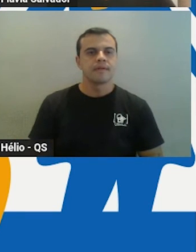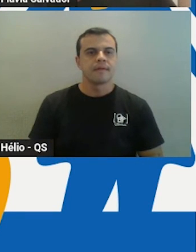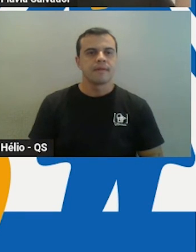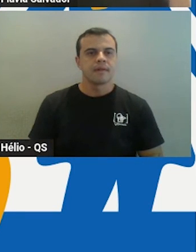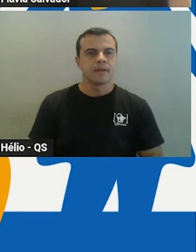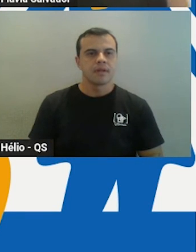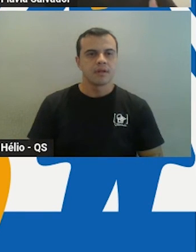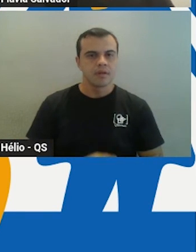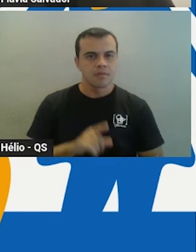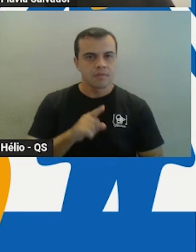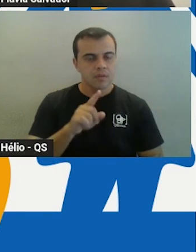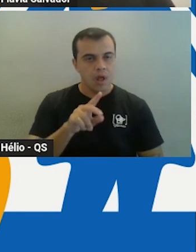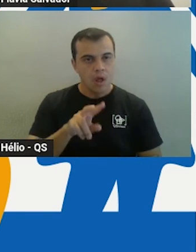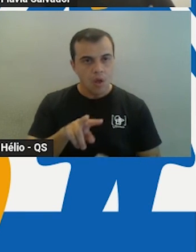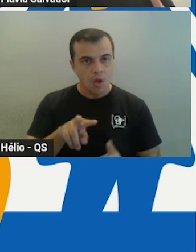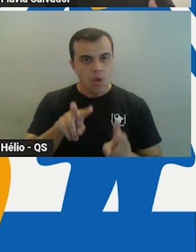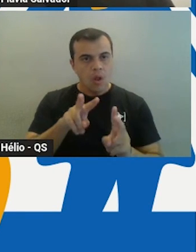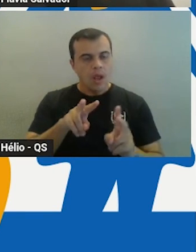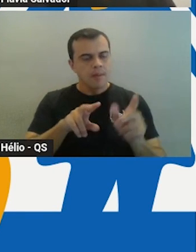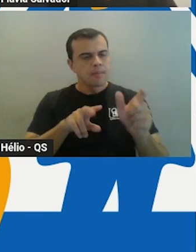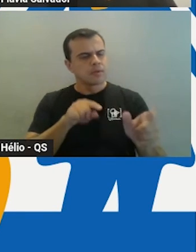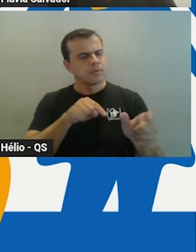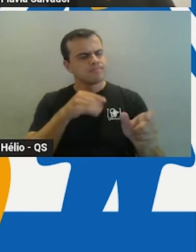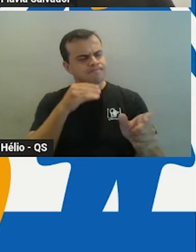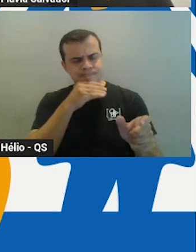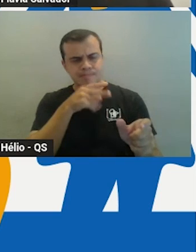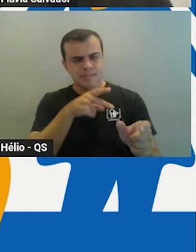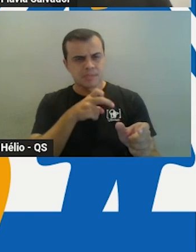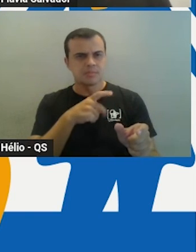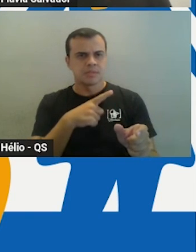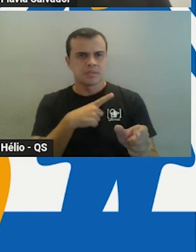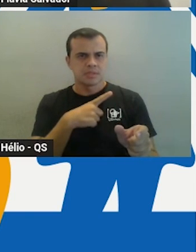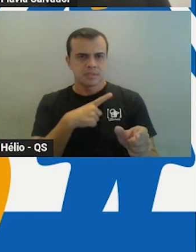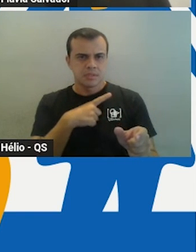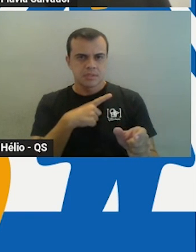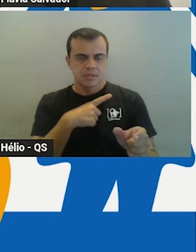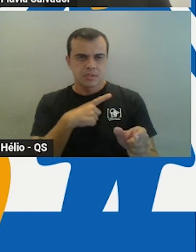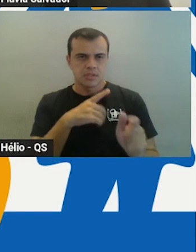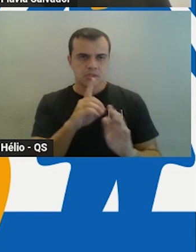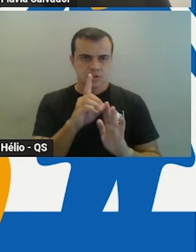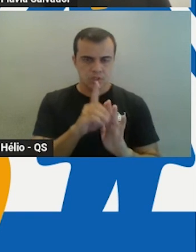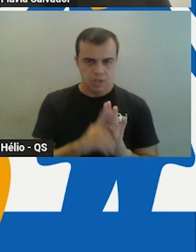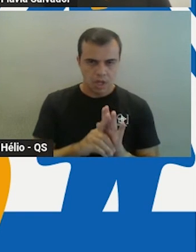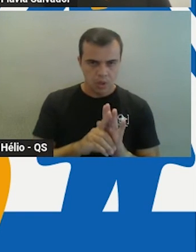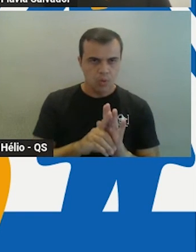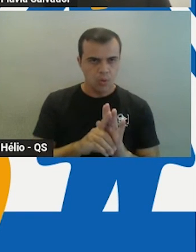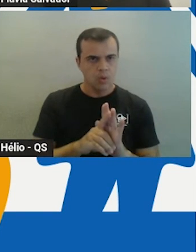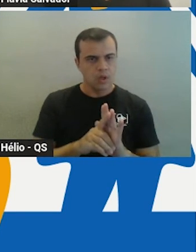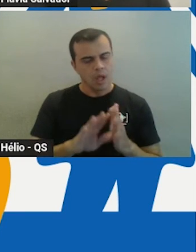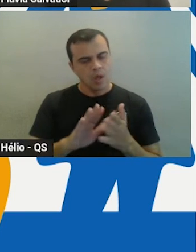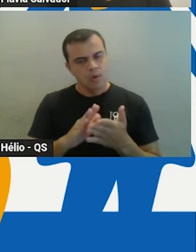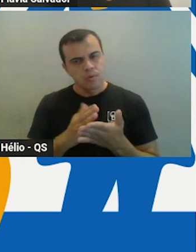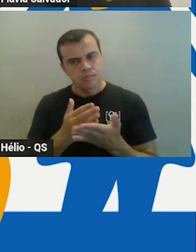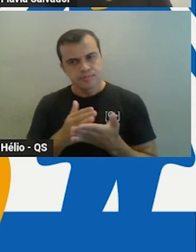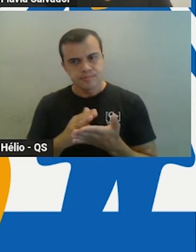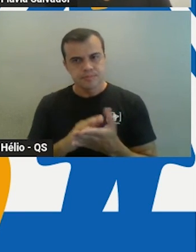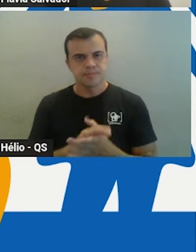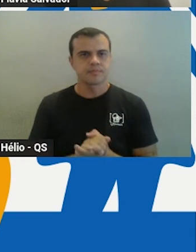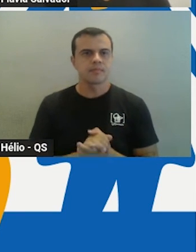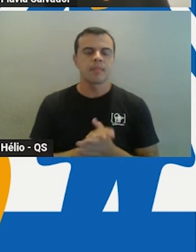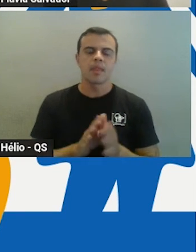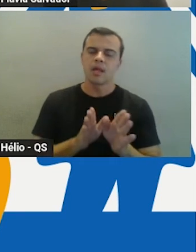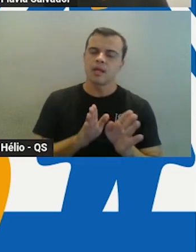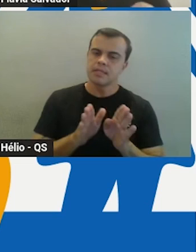é você olhar para o outro e ver que ele tem direito a certas a